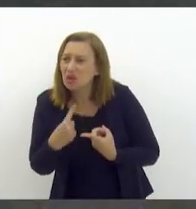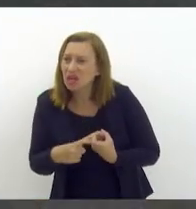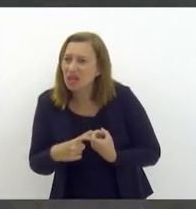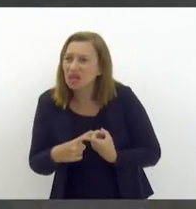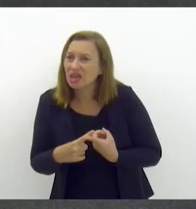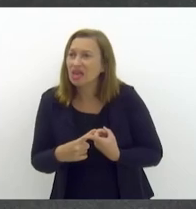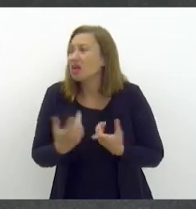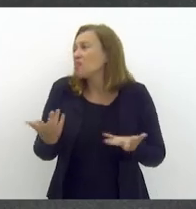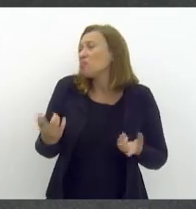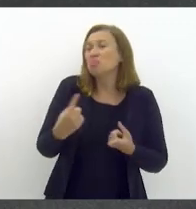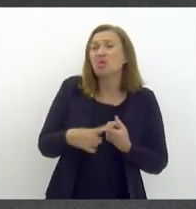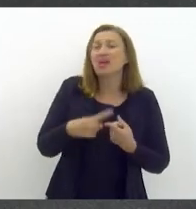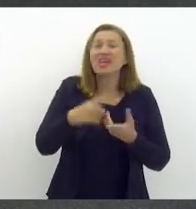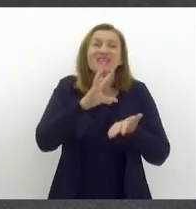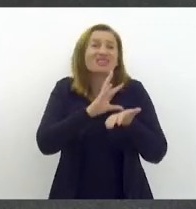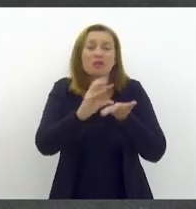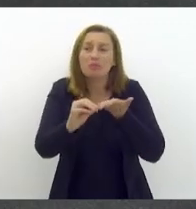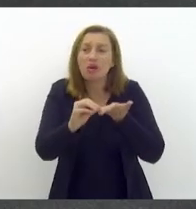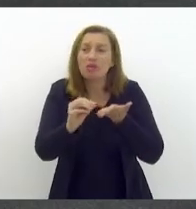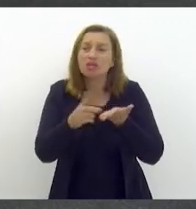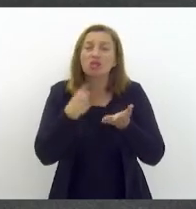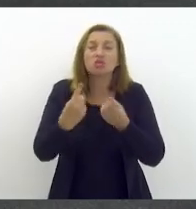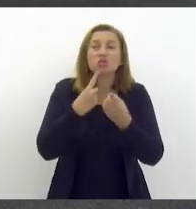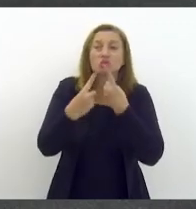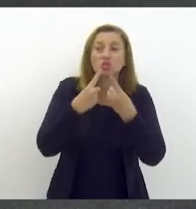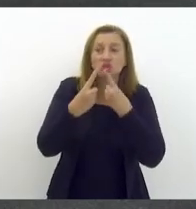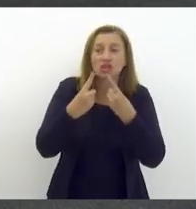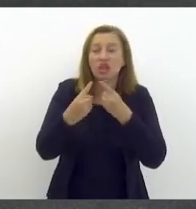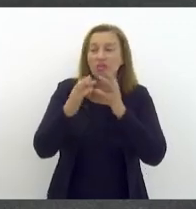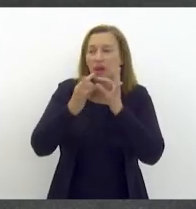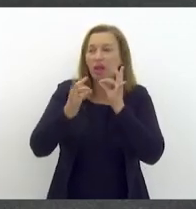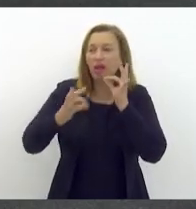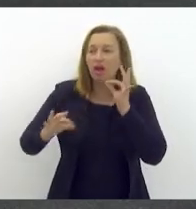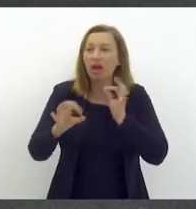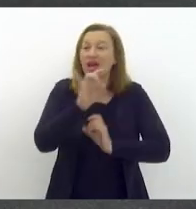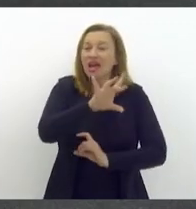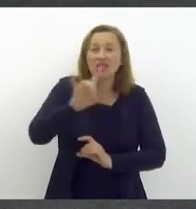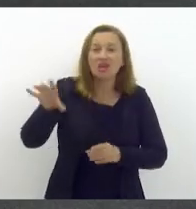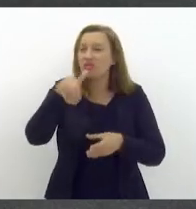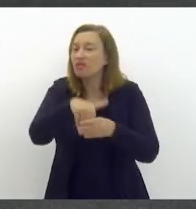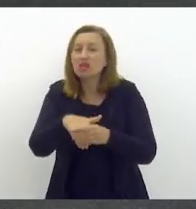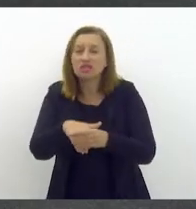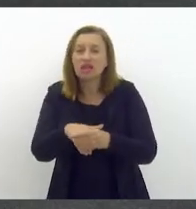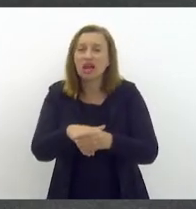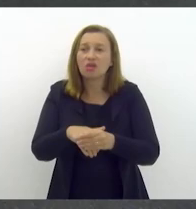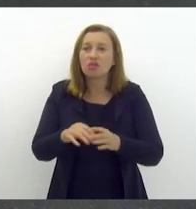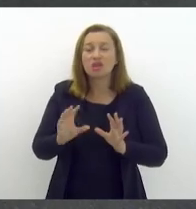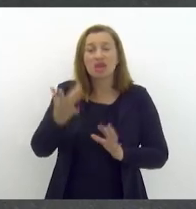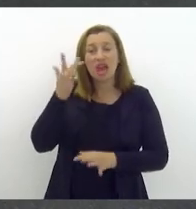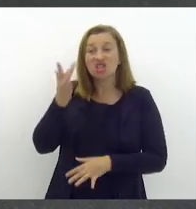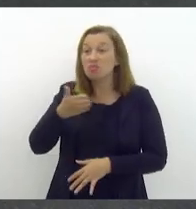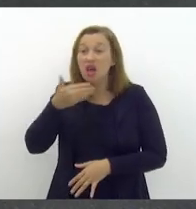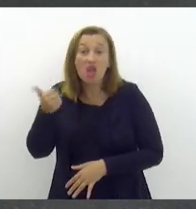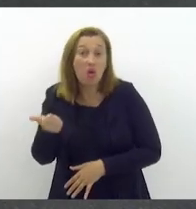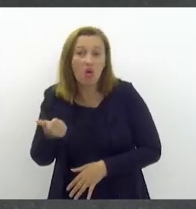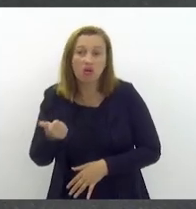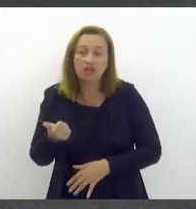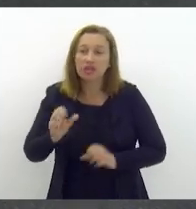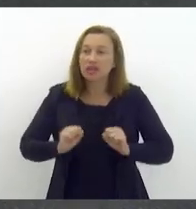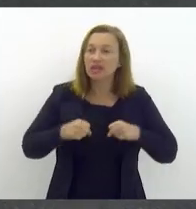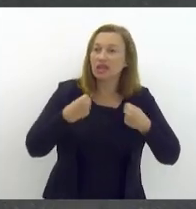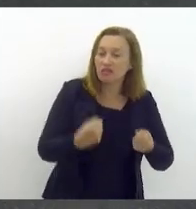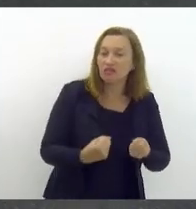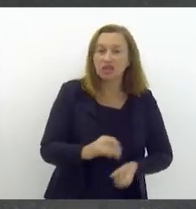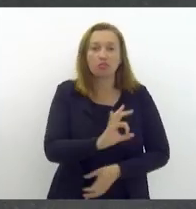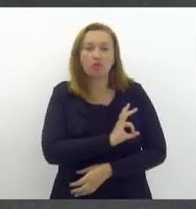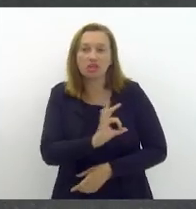Porque essa pauta que nós estamos discutindo aqui esse tempo todo, cada um vai votar do jeito que acha que é melhor. Presidente. Não, aqueles que defendem o